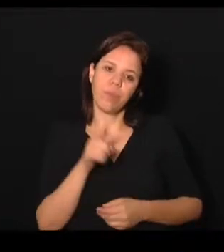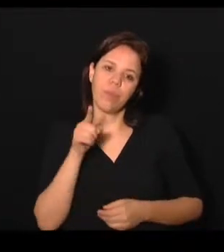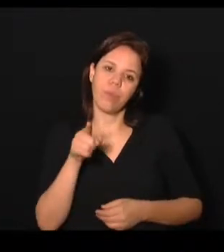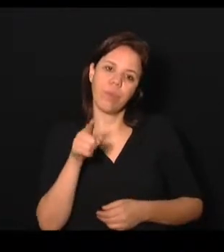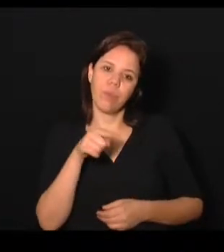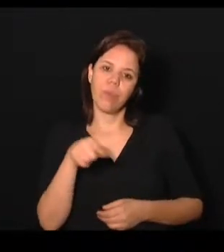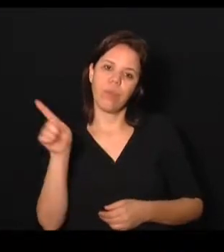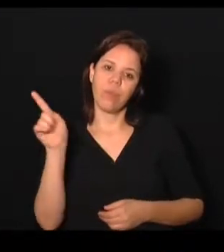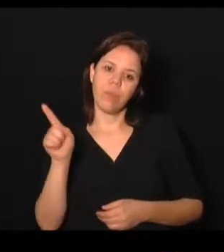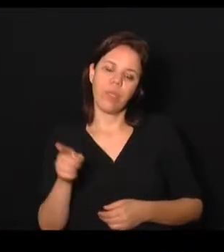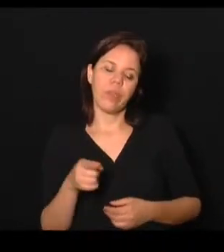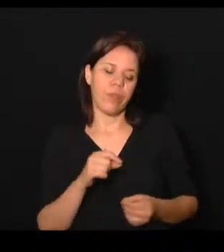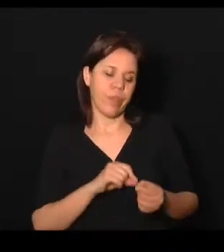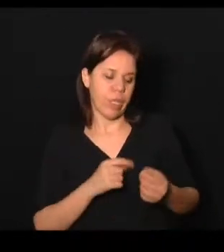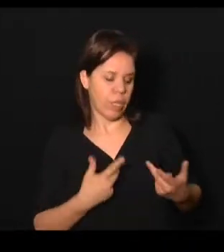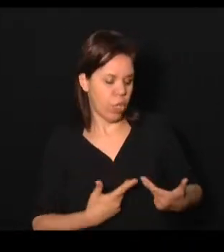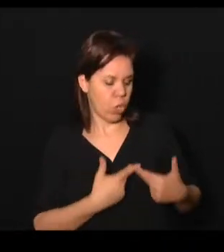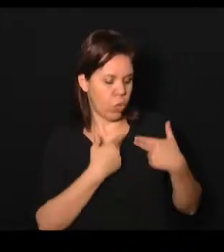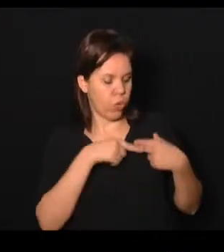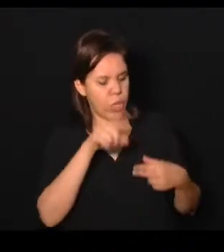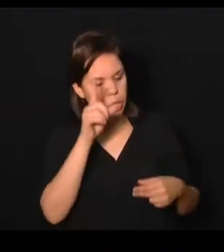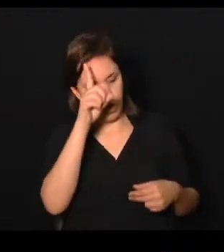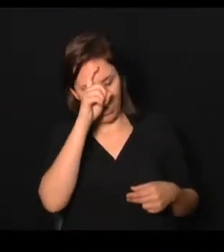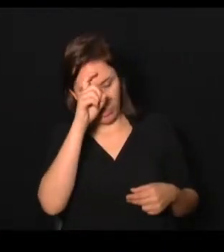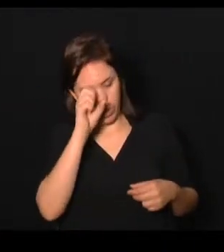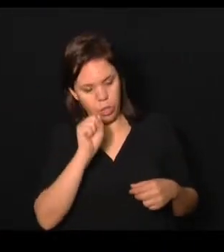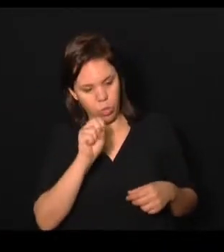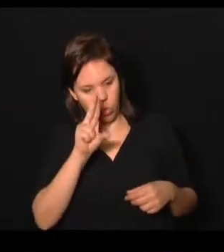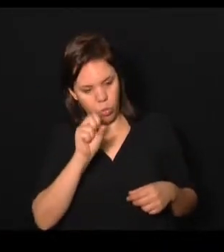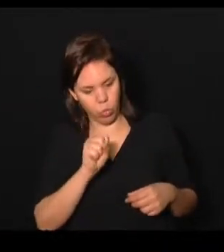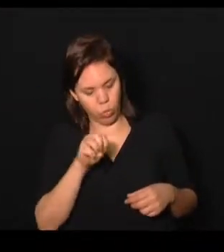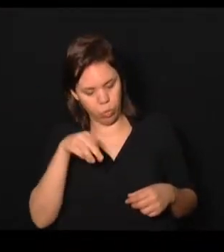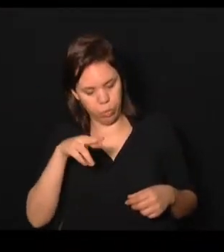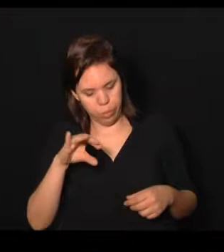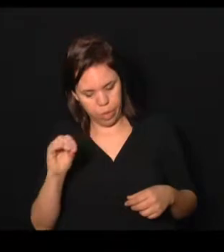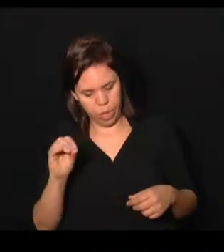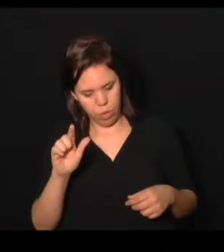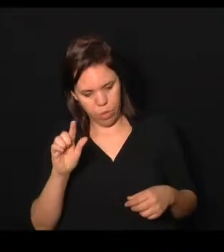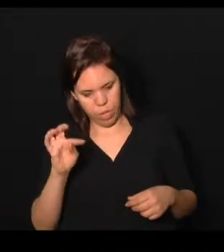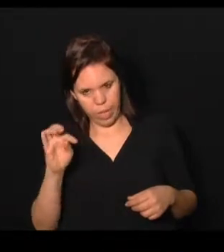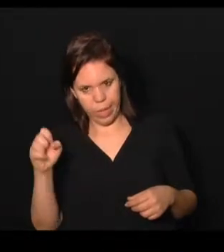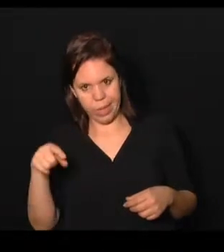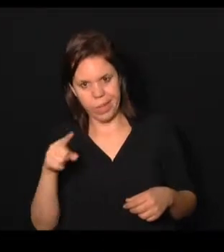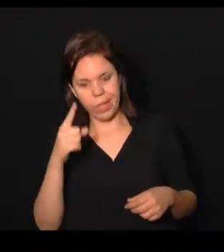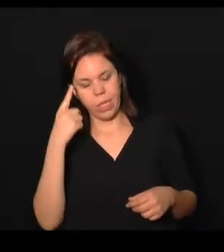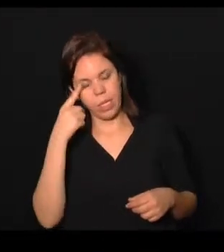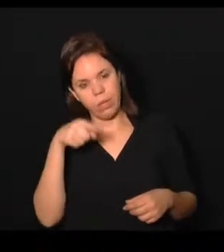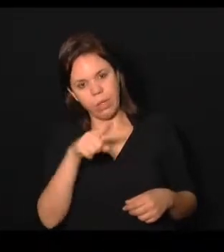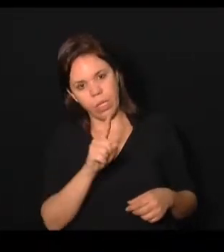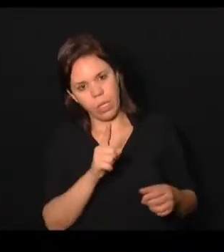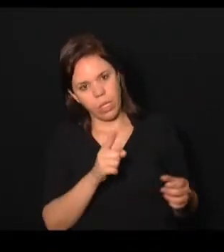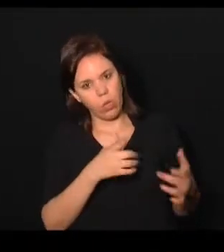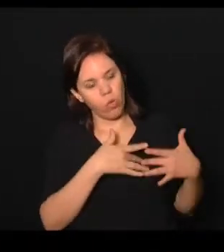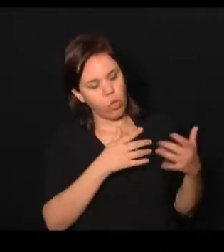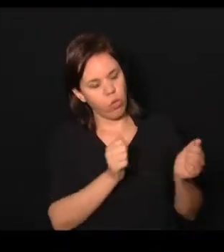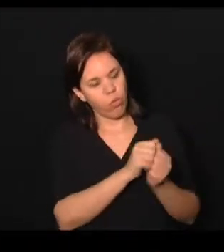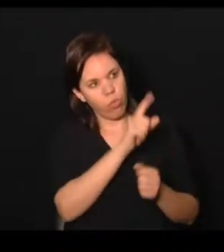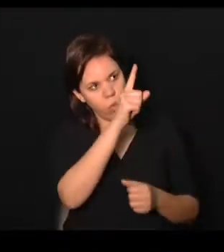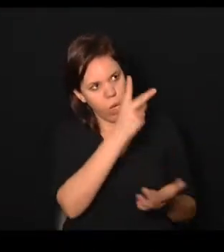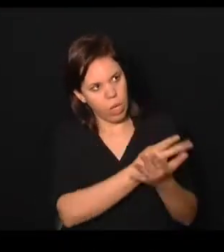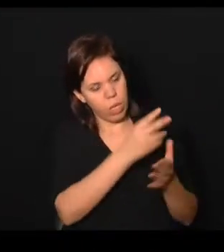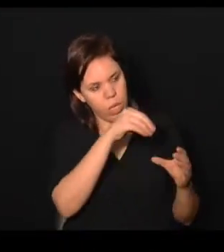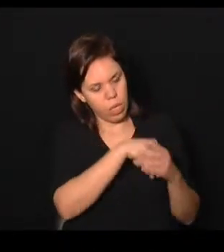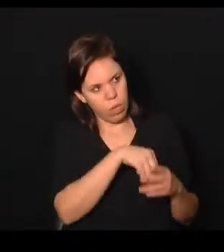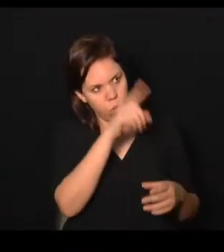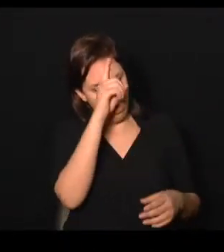você vai fazer uma cirurgia no Hospital Mário Gatti, o ideal é que você faça a sua doação junto ao Hospital Mário Gatti. Se você